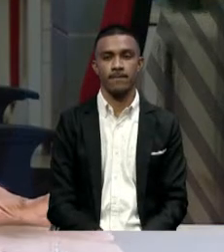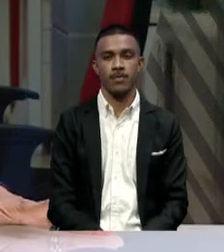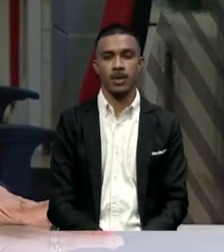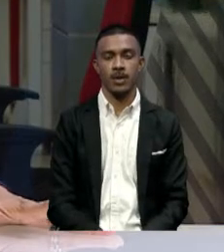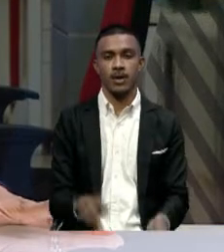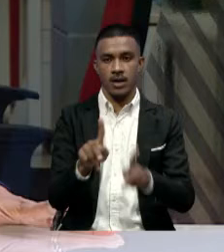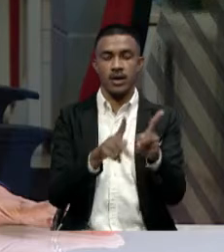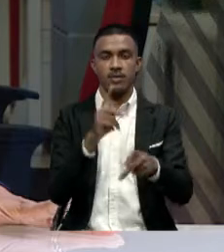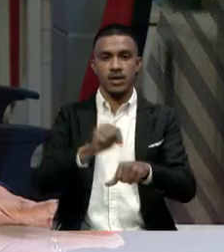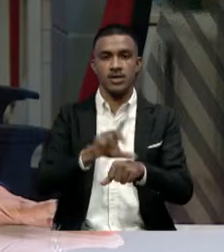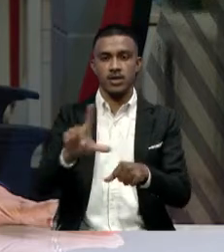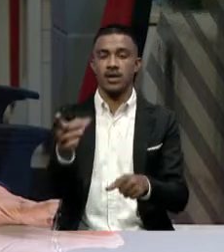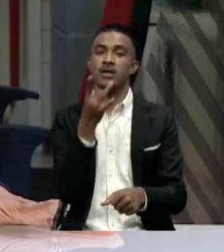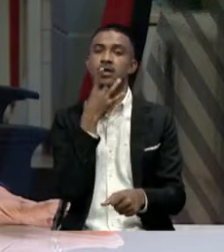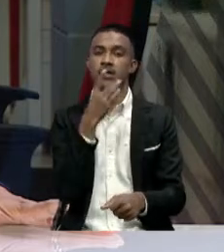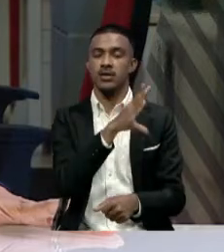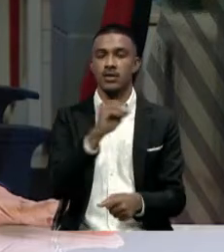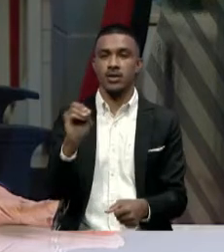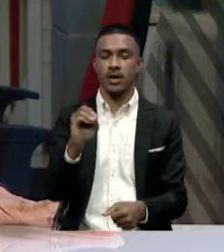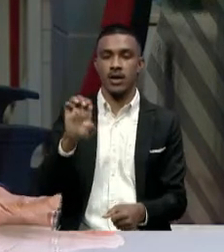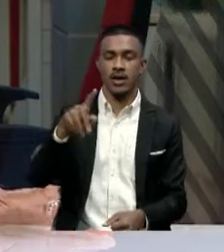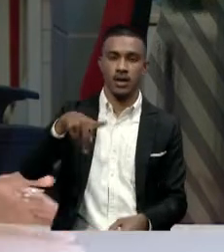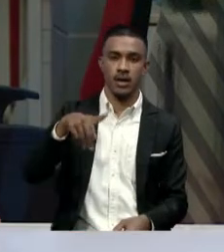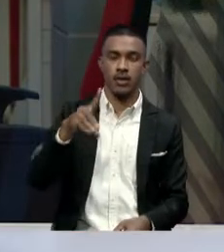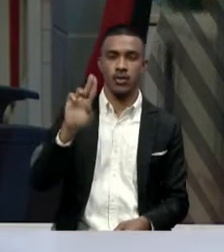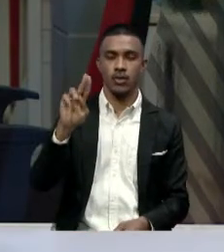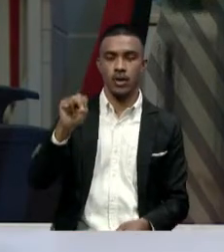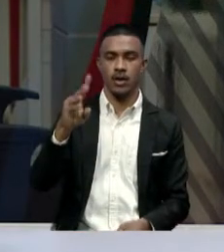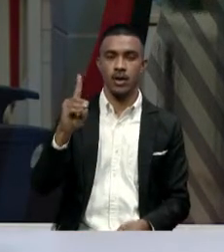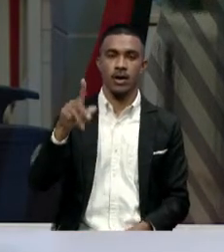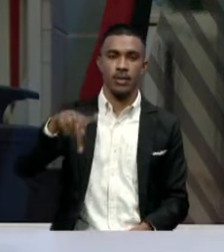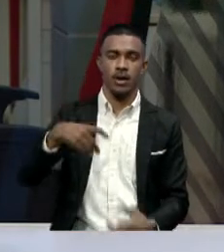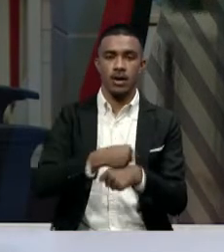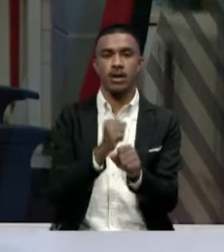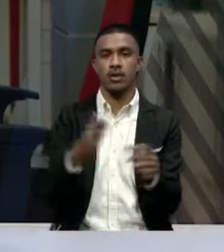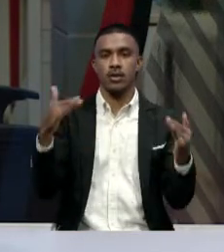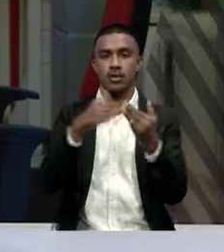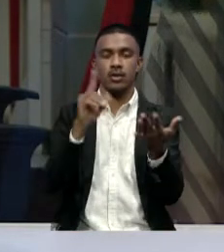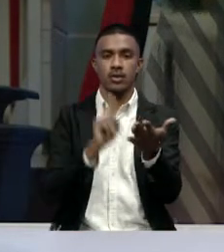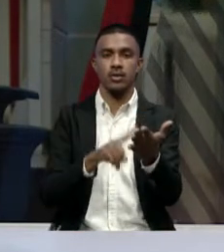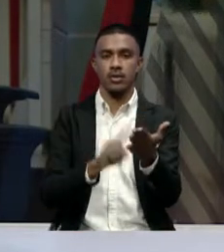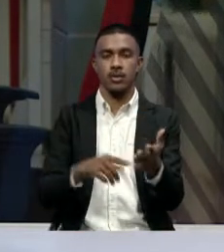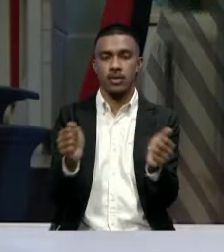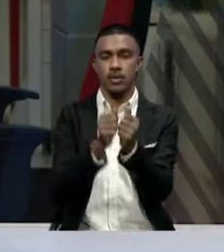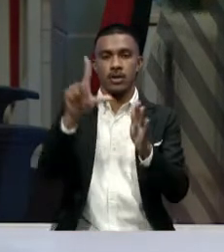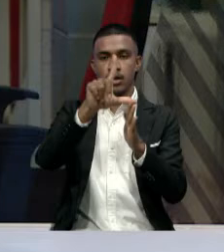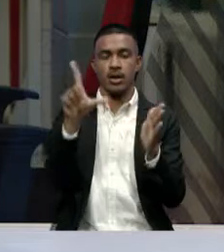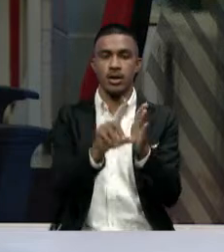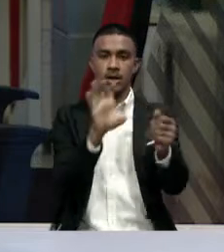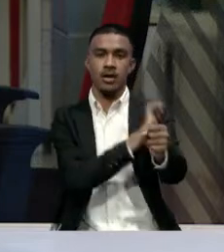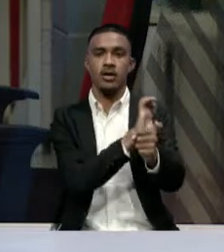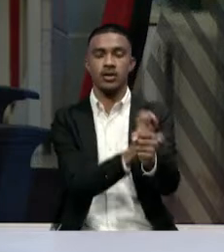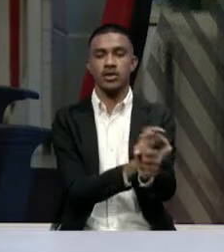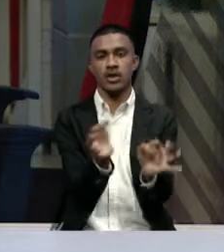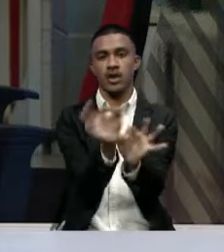Autoridade Nacional de Eletricidade e Instituto Público, INDP, realiza workshop onde discute esboço decreto-lei energia